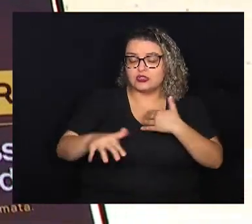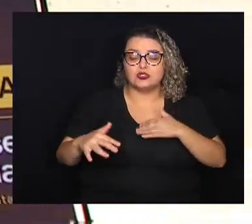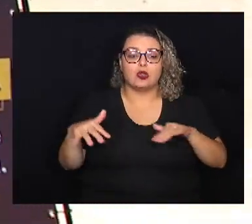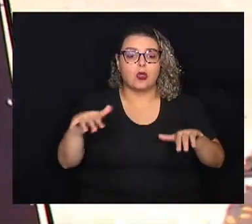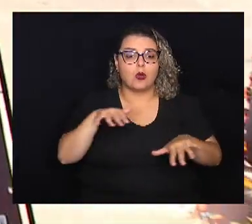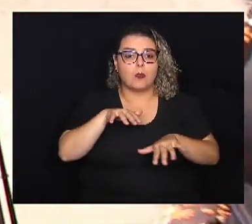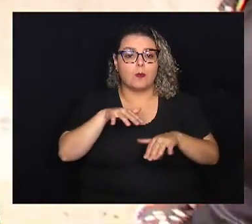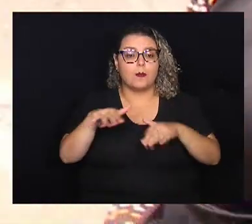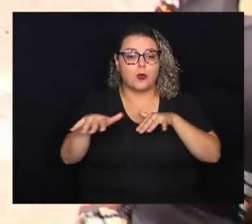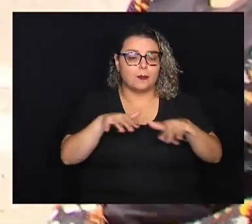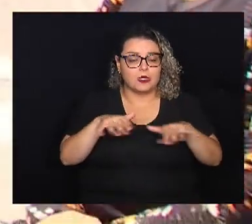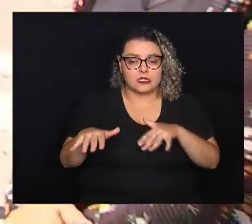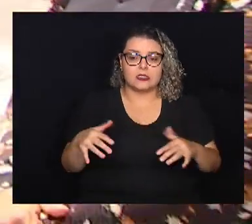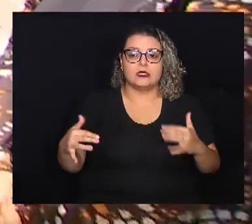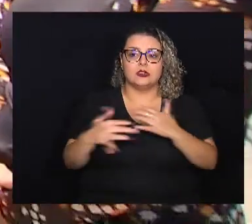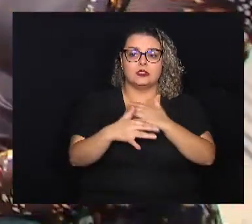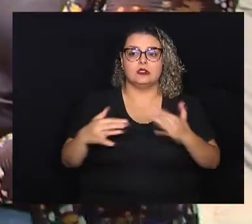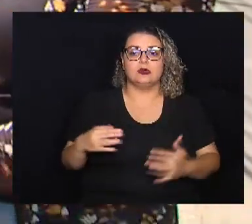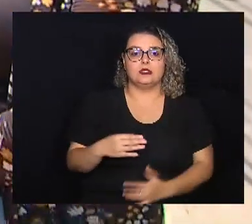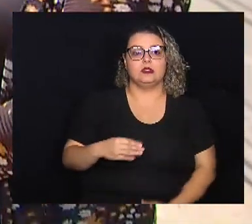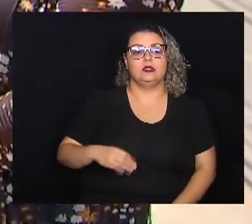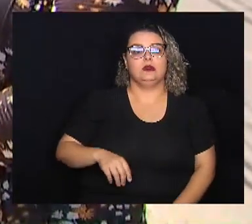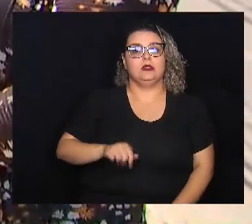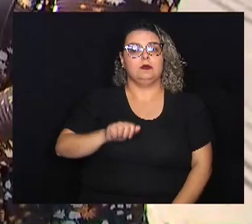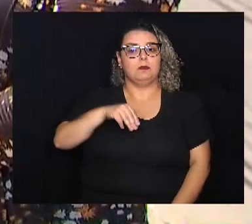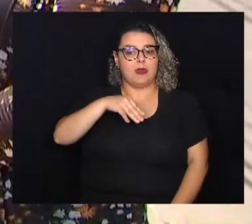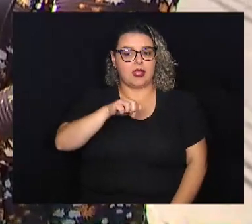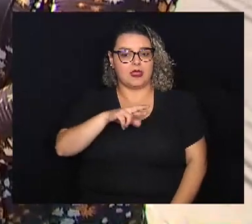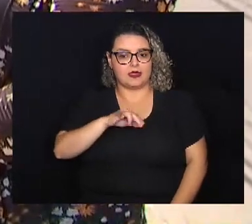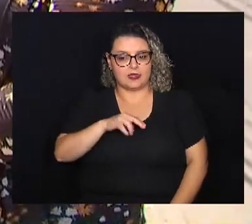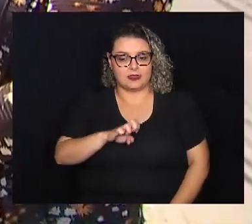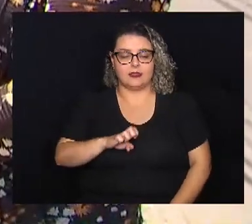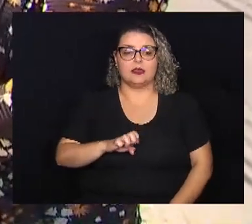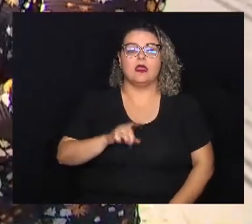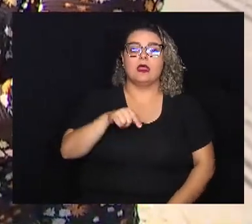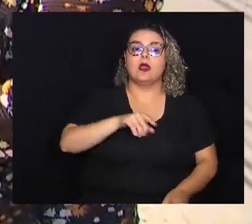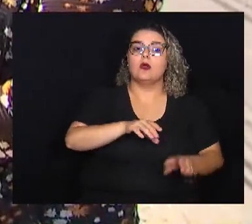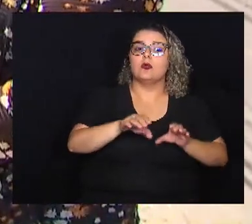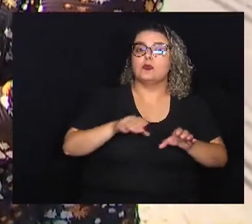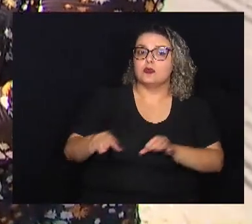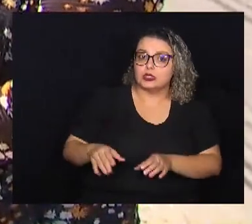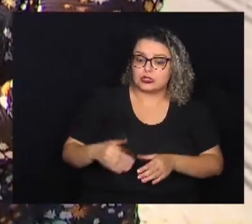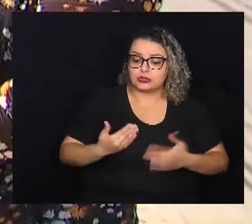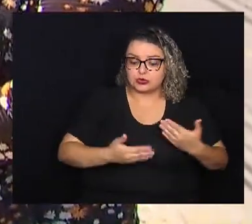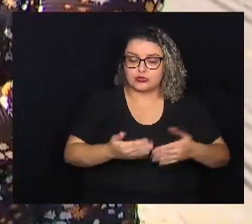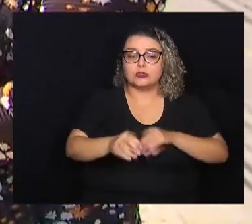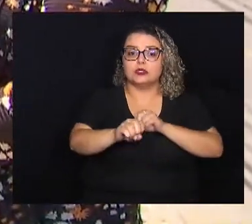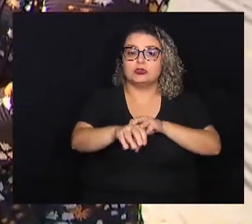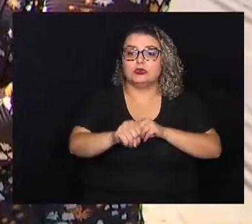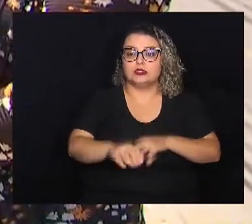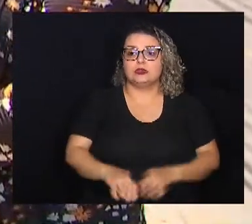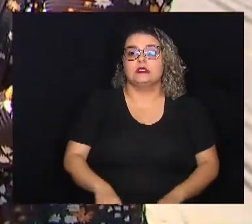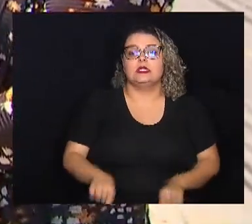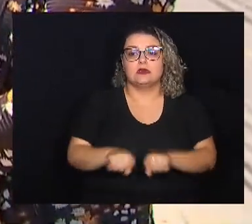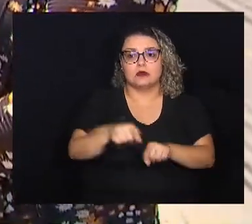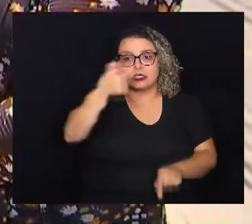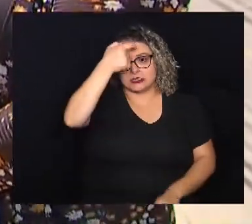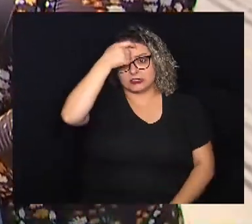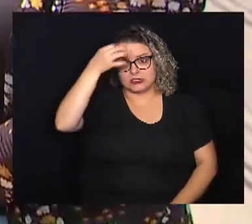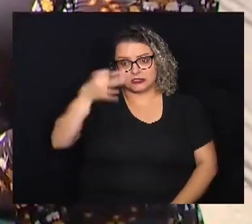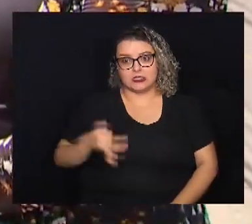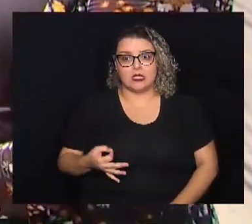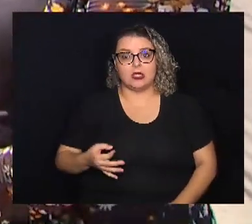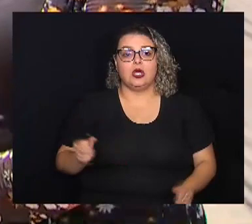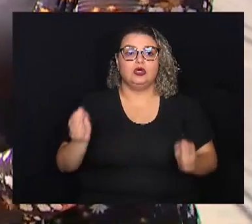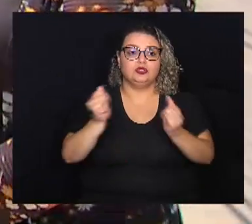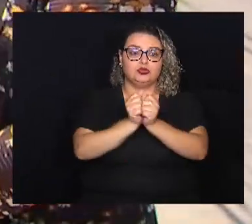Mariângela Marini dos Santos Pereira. Ela é coordenadora do processo de educação e cidadania e está aqui com a